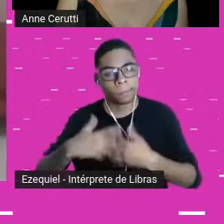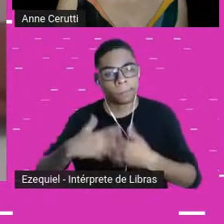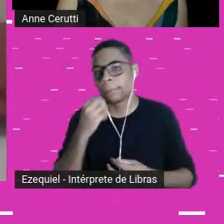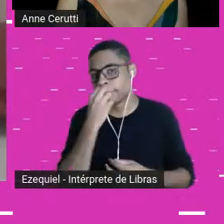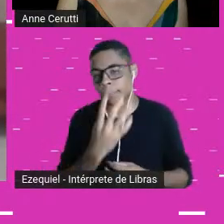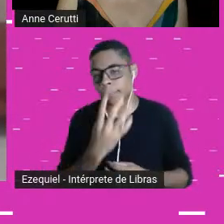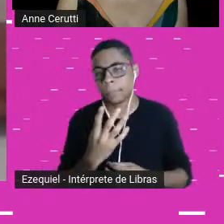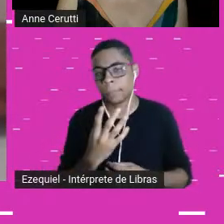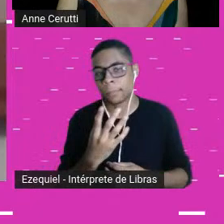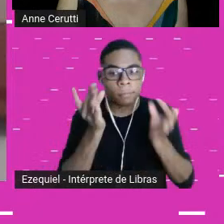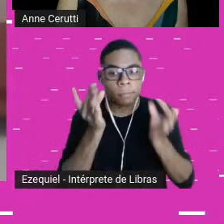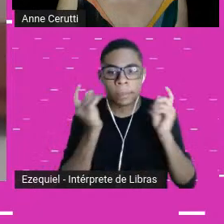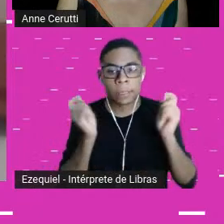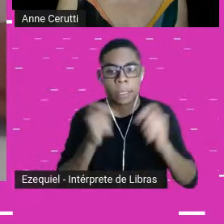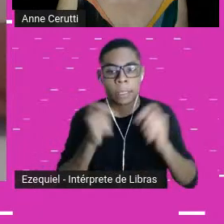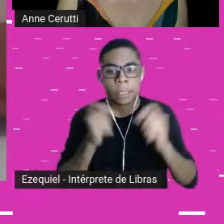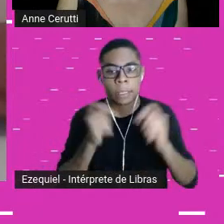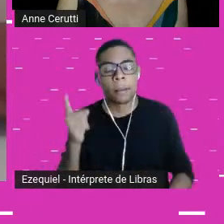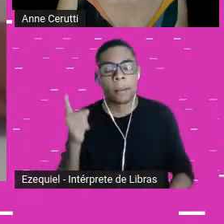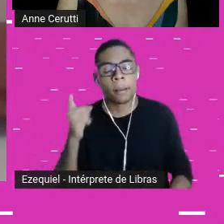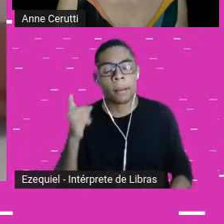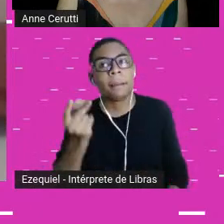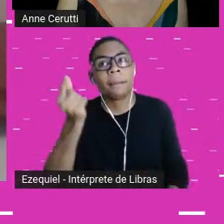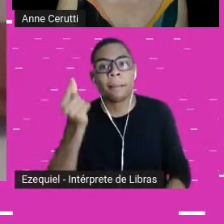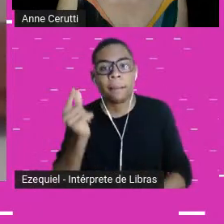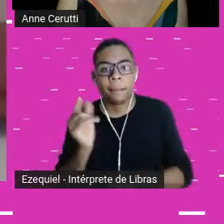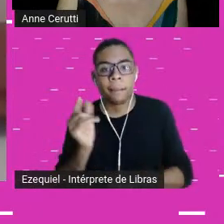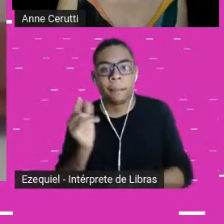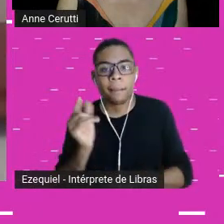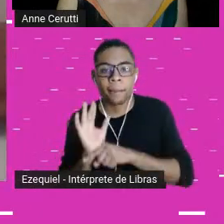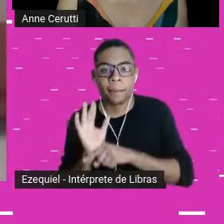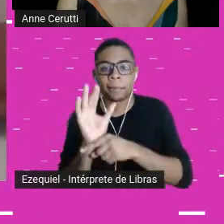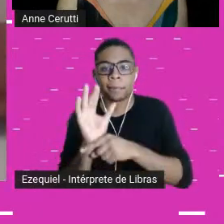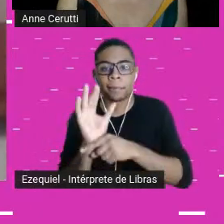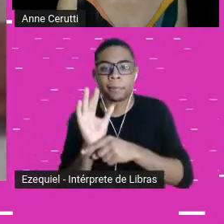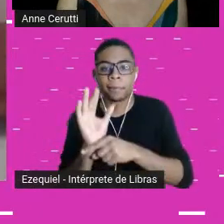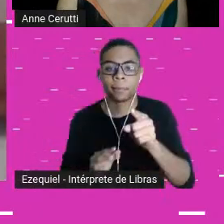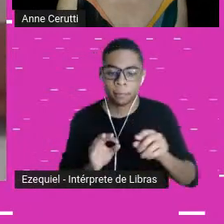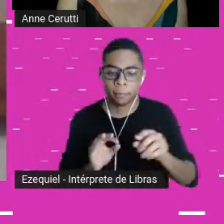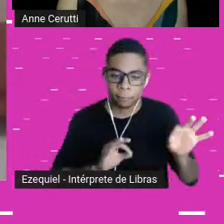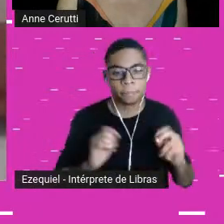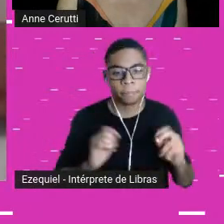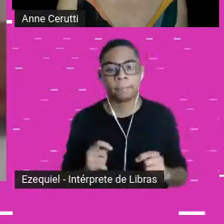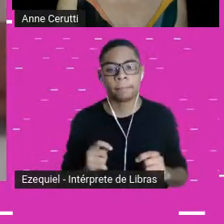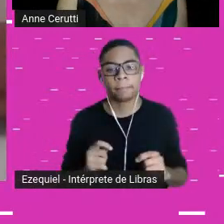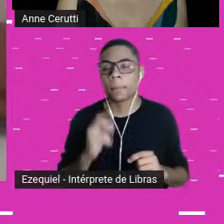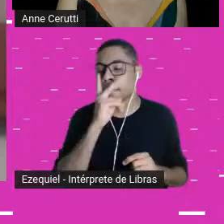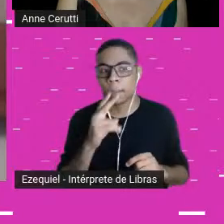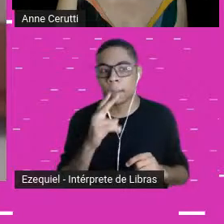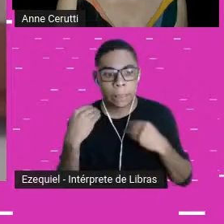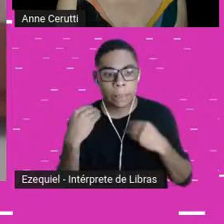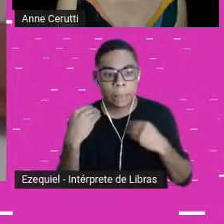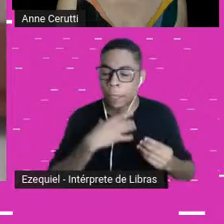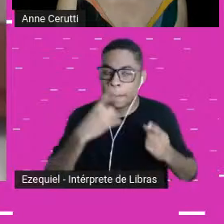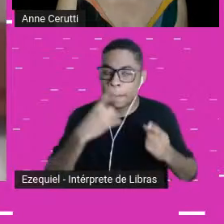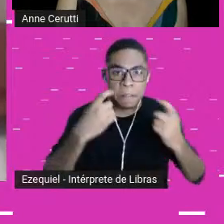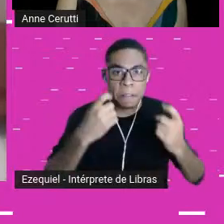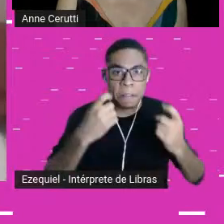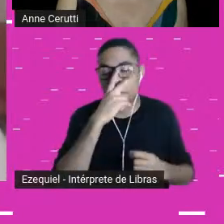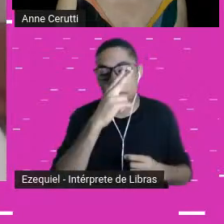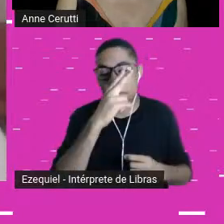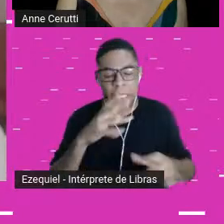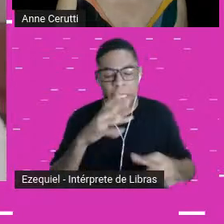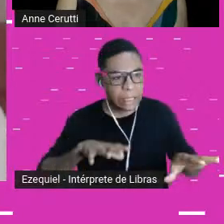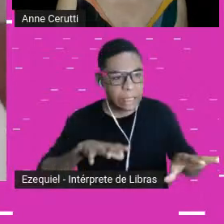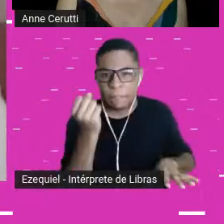texto nesse fluxo tão violento, né, e que era isso, um entrava e falava, outro entrava, era uma, né,